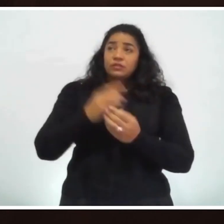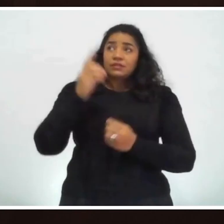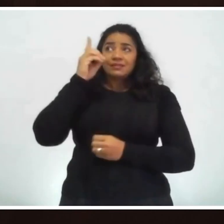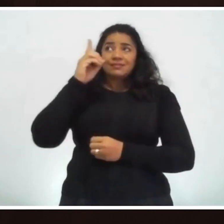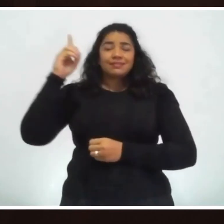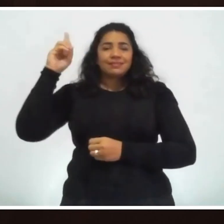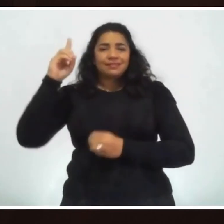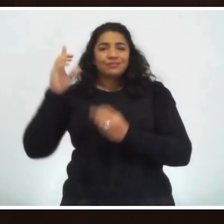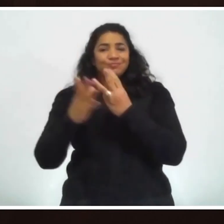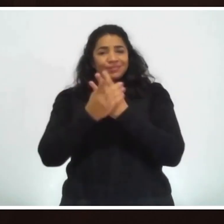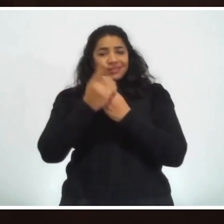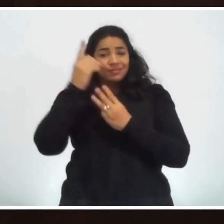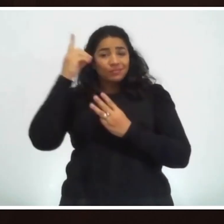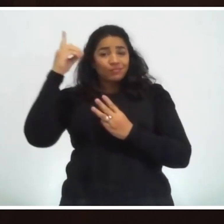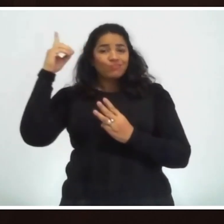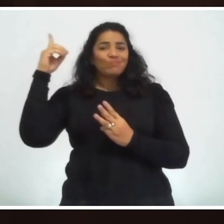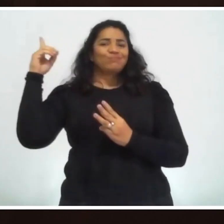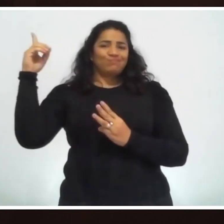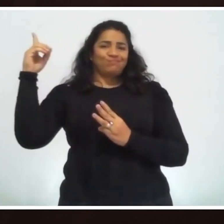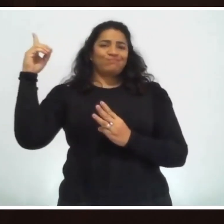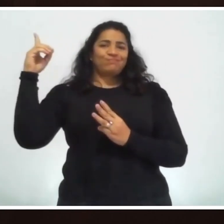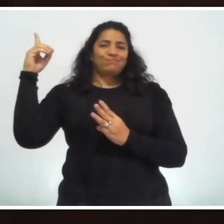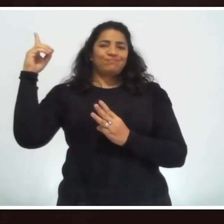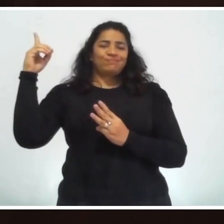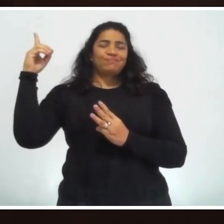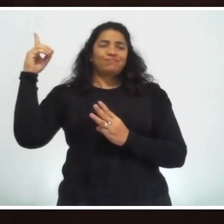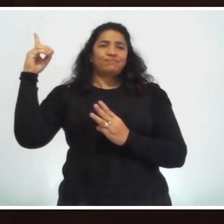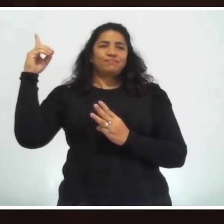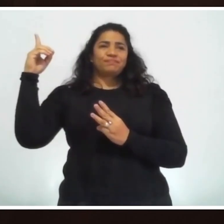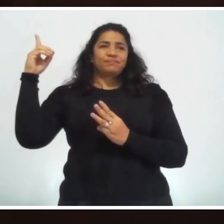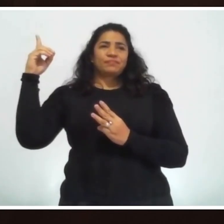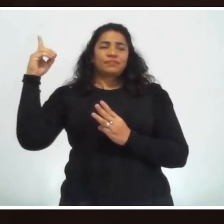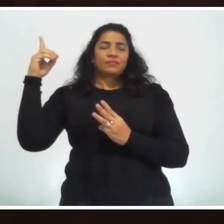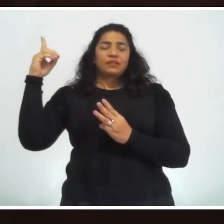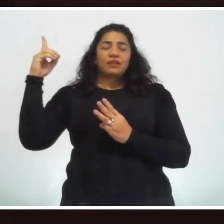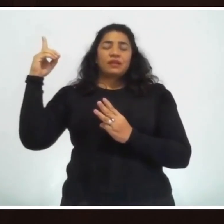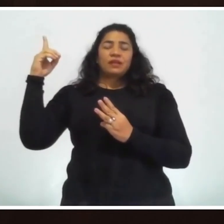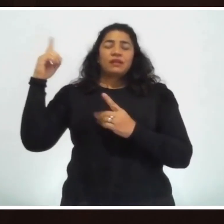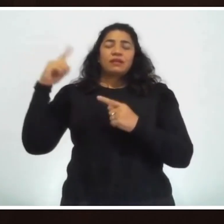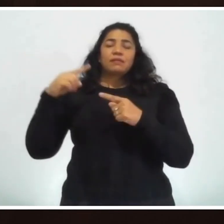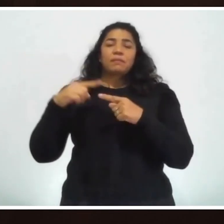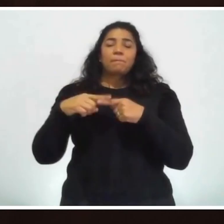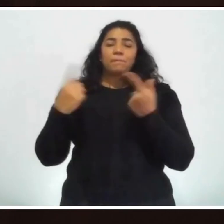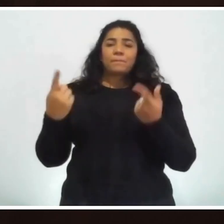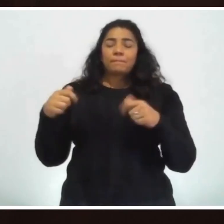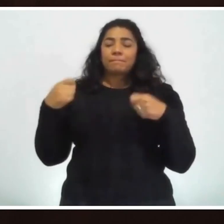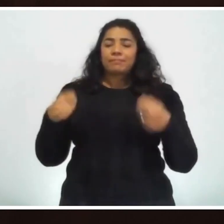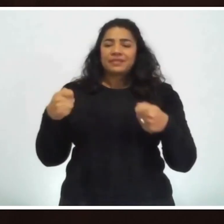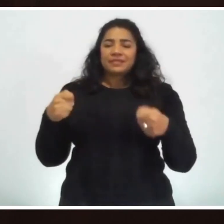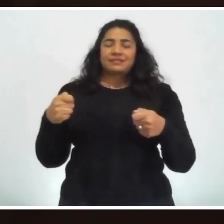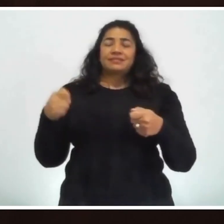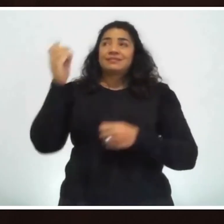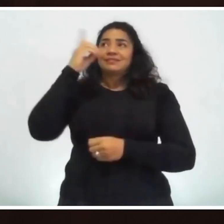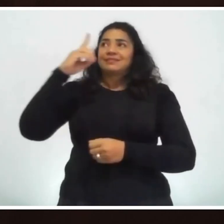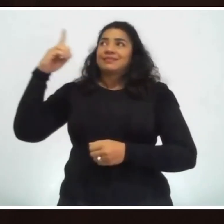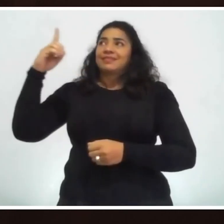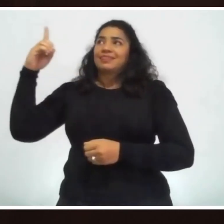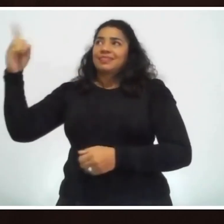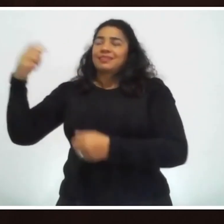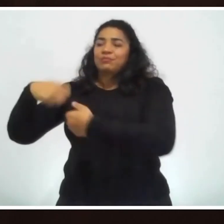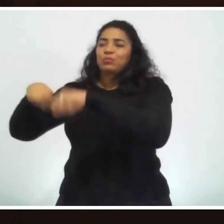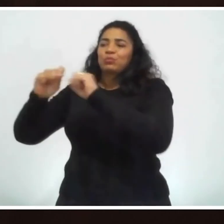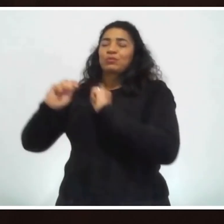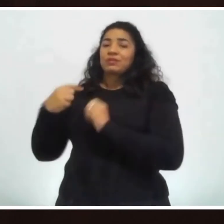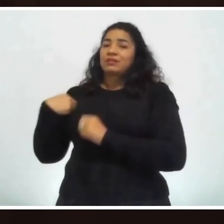a Trindade, né, é para fazer Deus chegar até nós. O próprio Deus, que era inacessível ao homem,